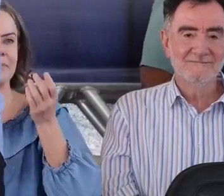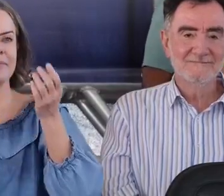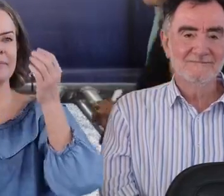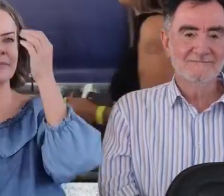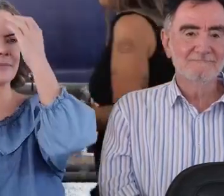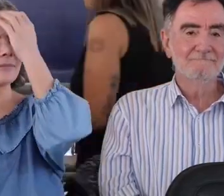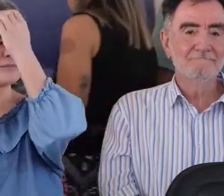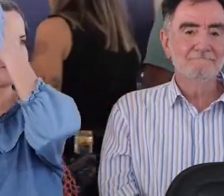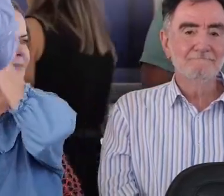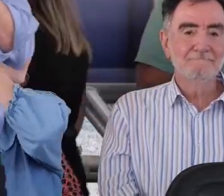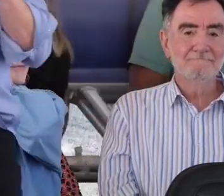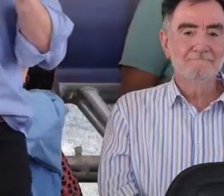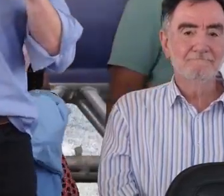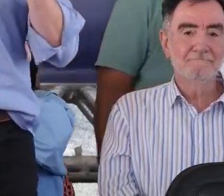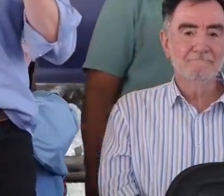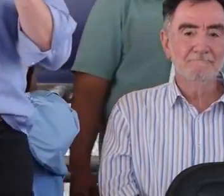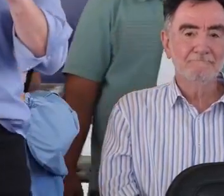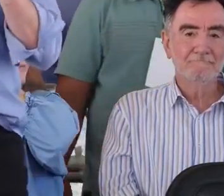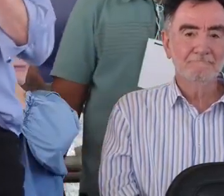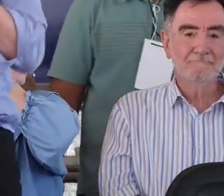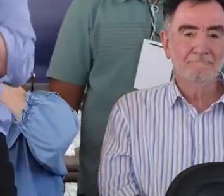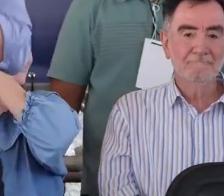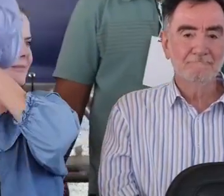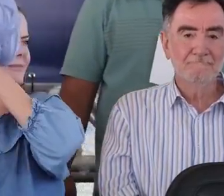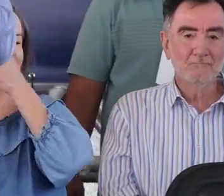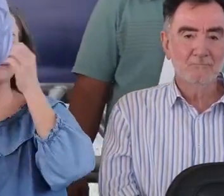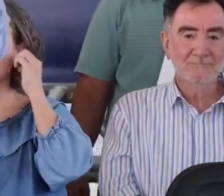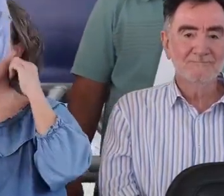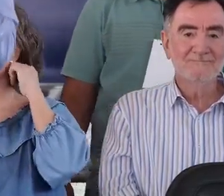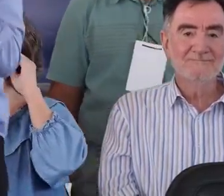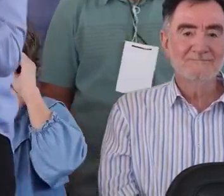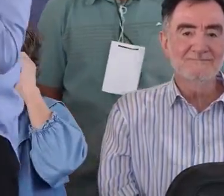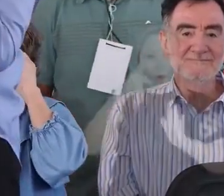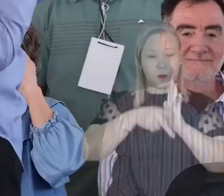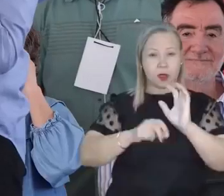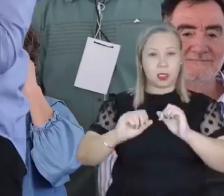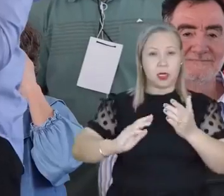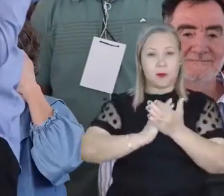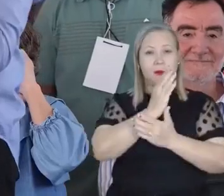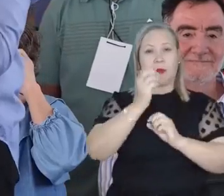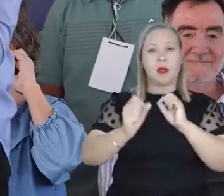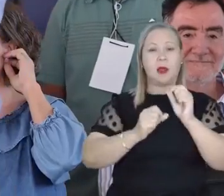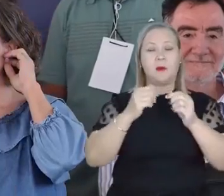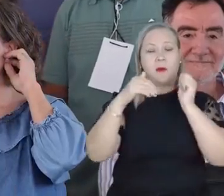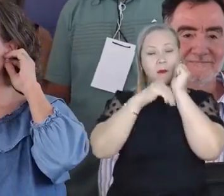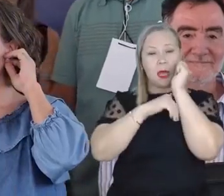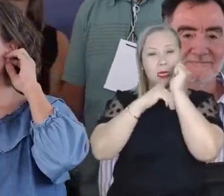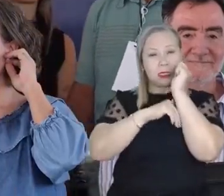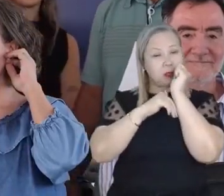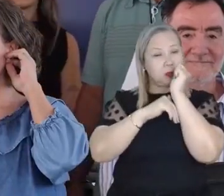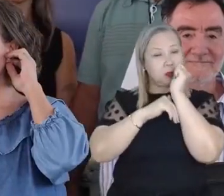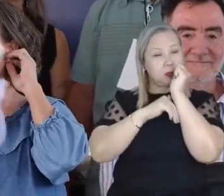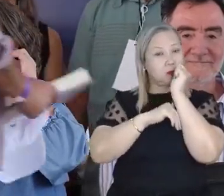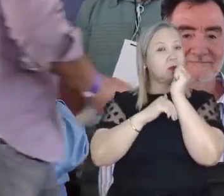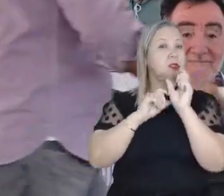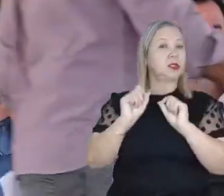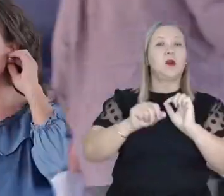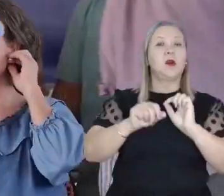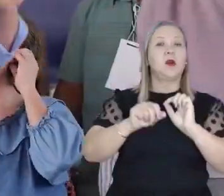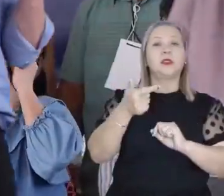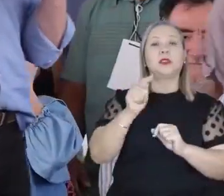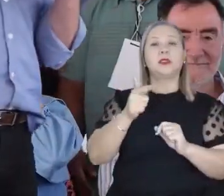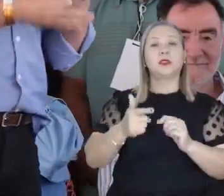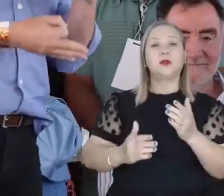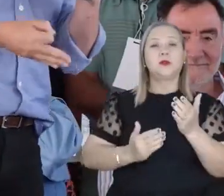admitir hipótese alguma. Um projeto aprovado na calada da noite, um projeto que não teve autorização do IBAMA,